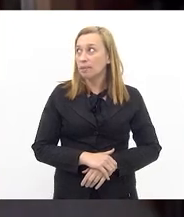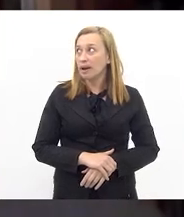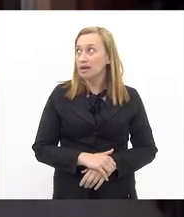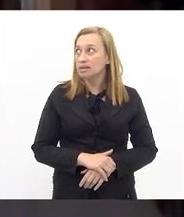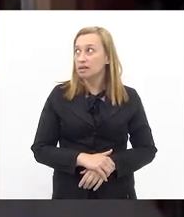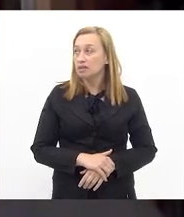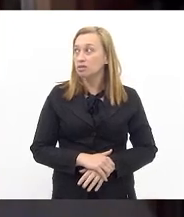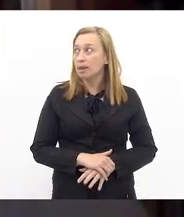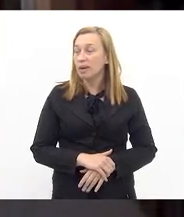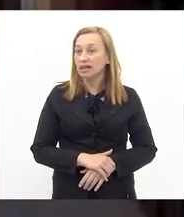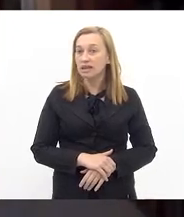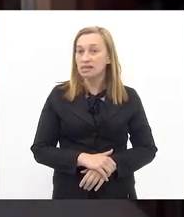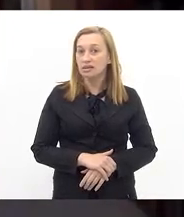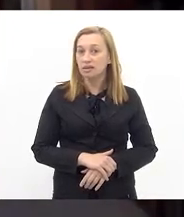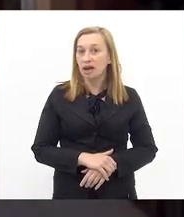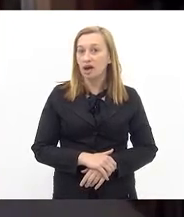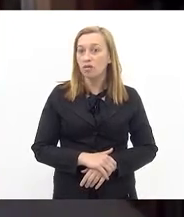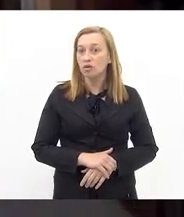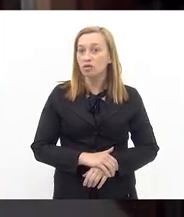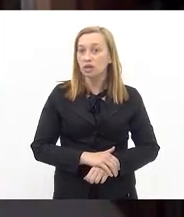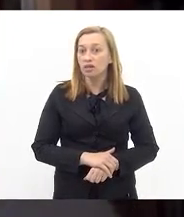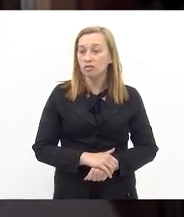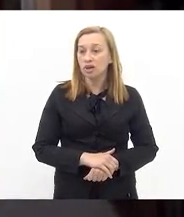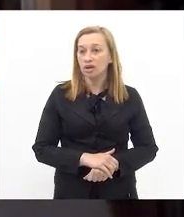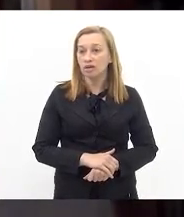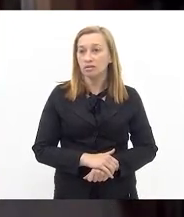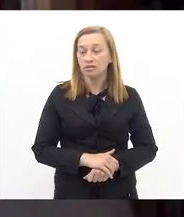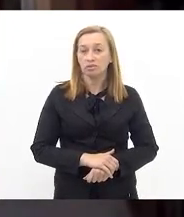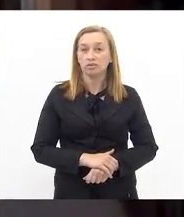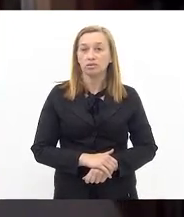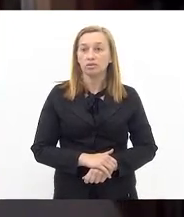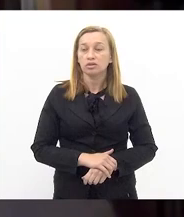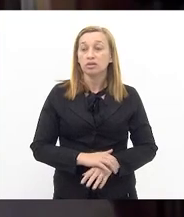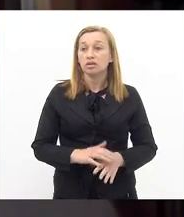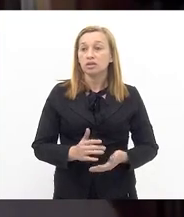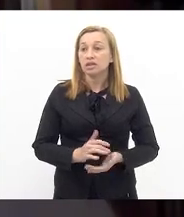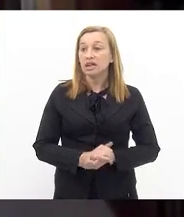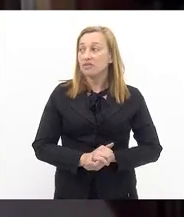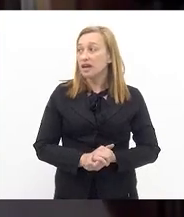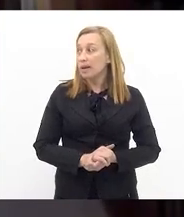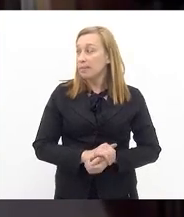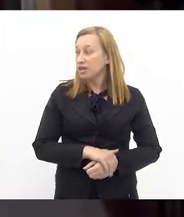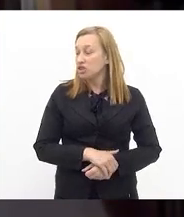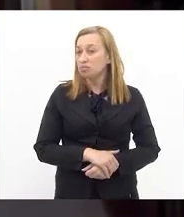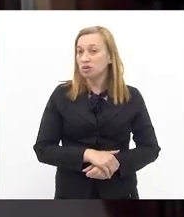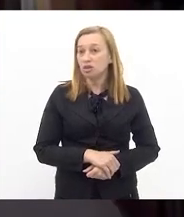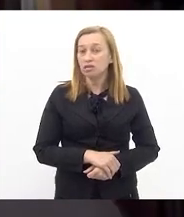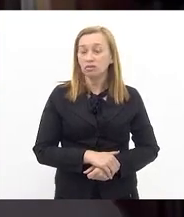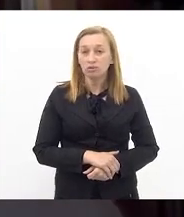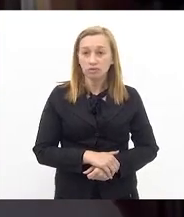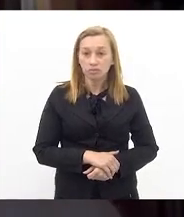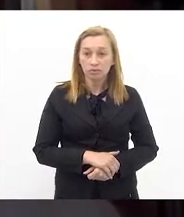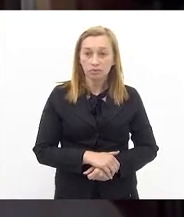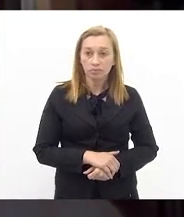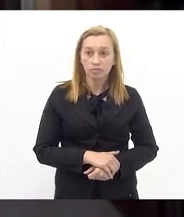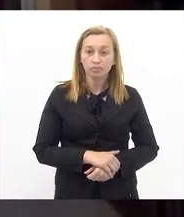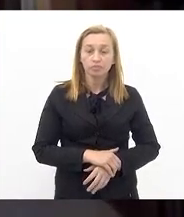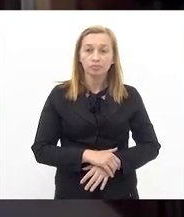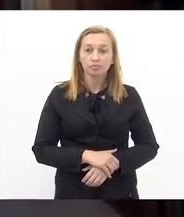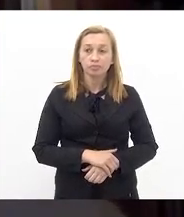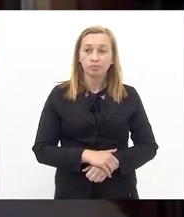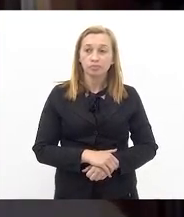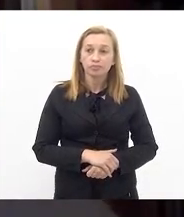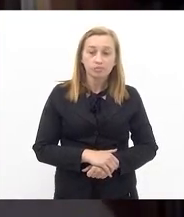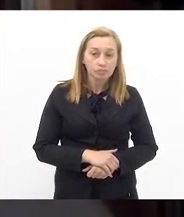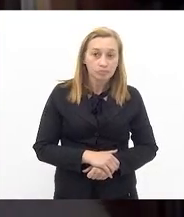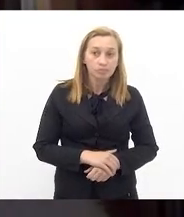funcionários públicos, principalmente, aqueles que nos assistem pela TV Alegre, que nos acompanham pelas